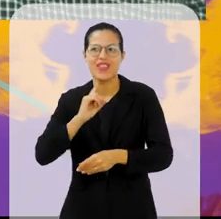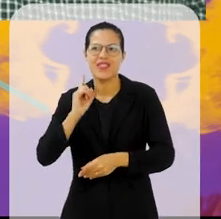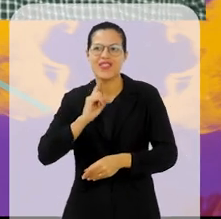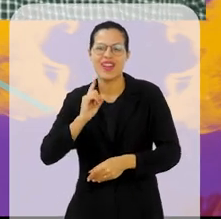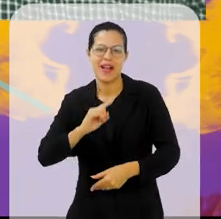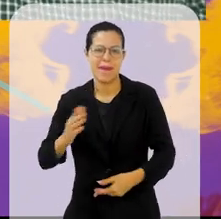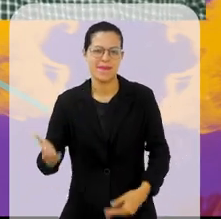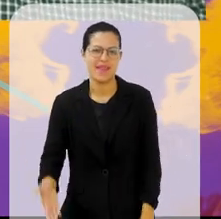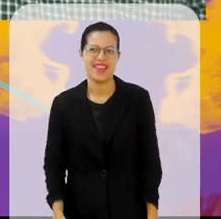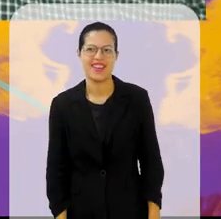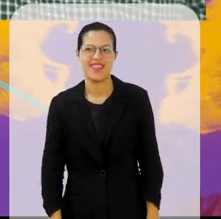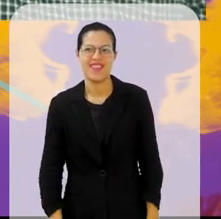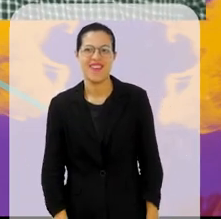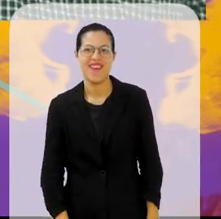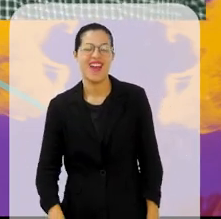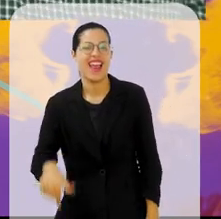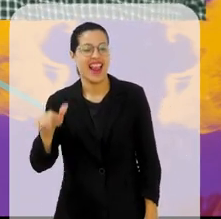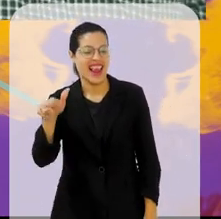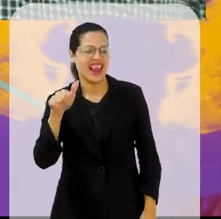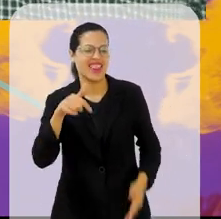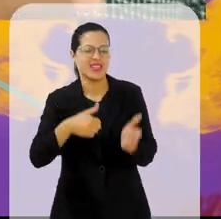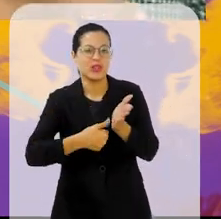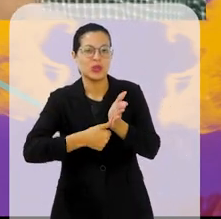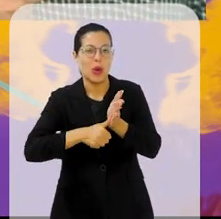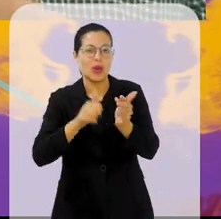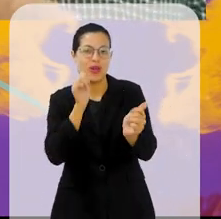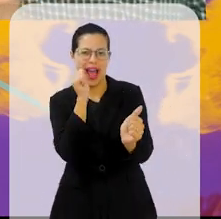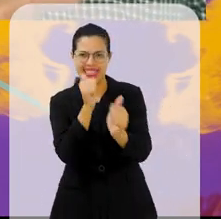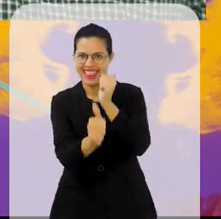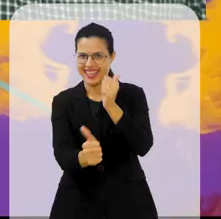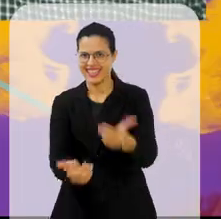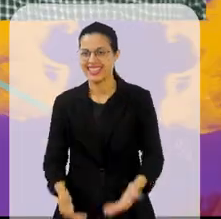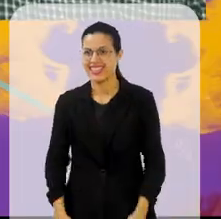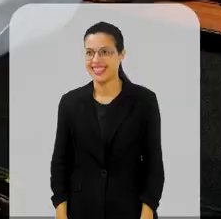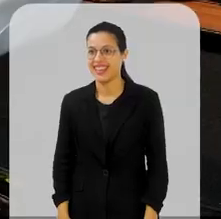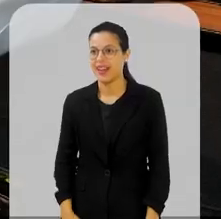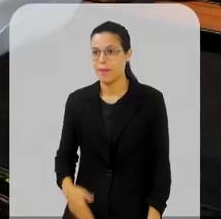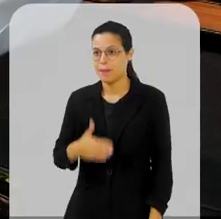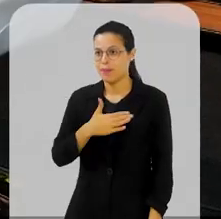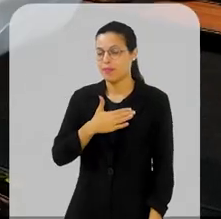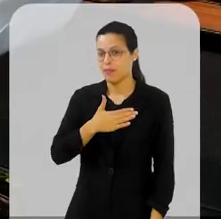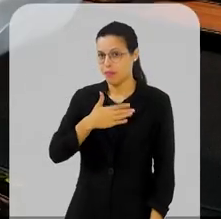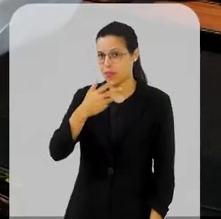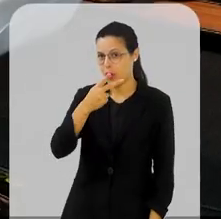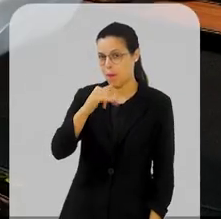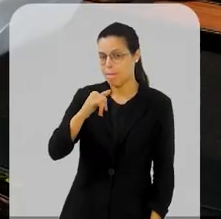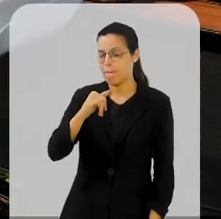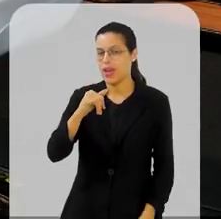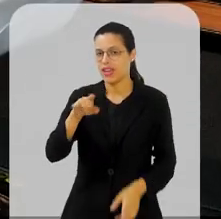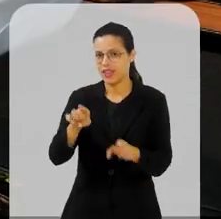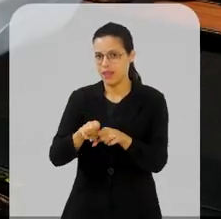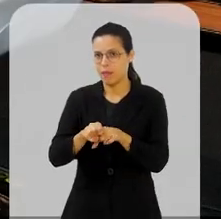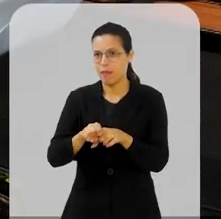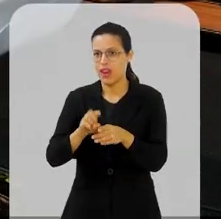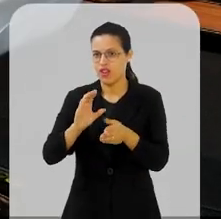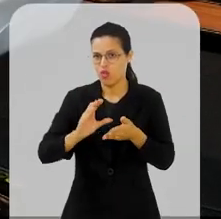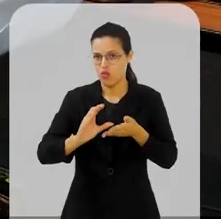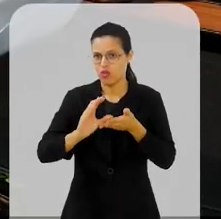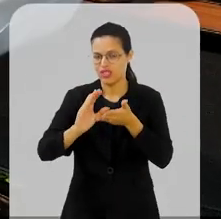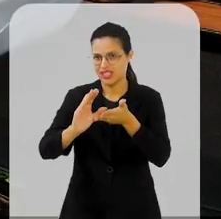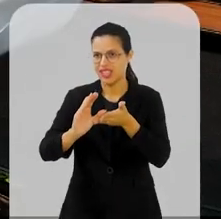foi sócio-atleta. Foi sócio-atleta. Desde os 11 meses. E meu pai foi conselheiro do